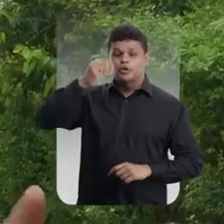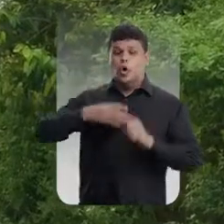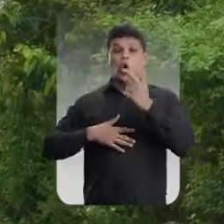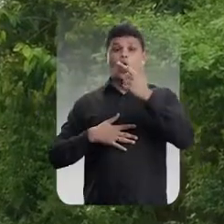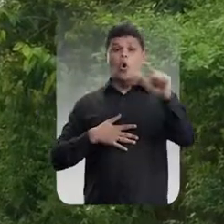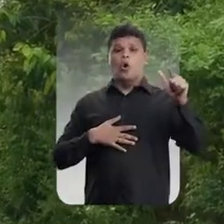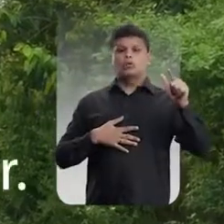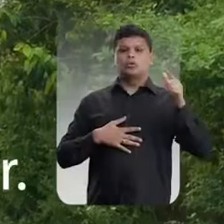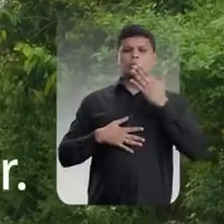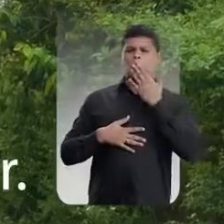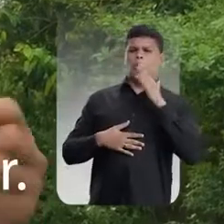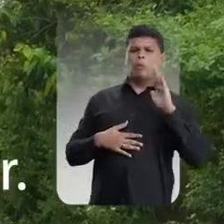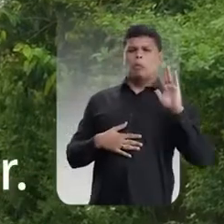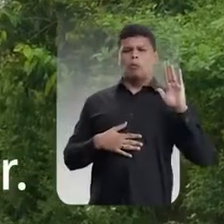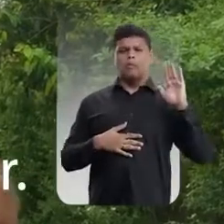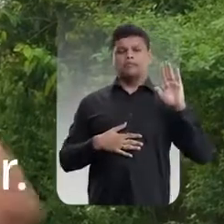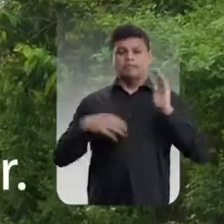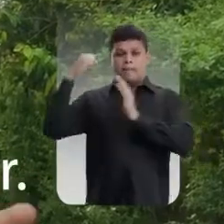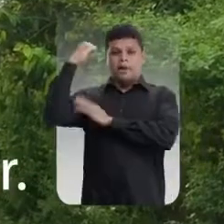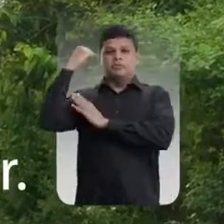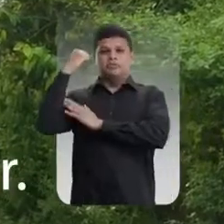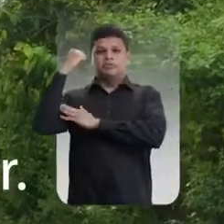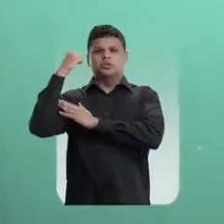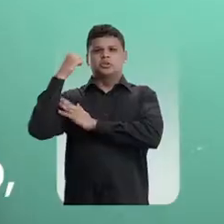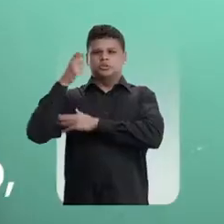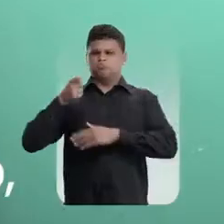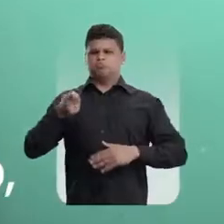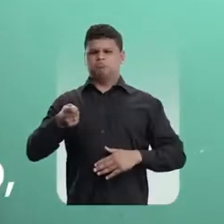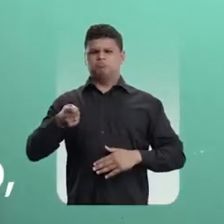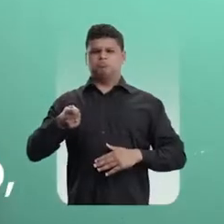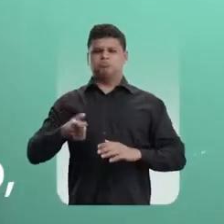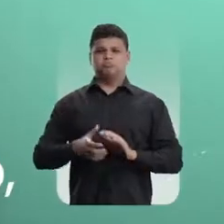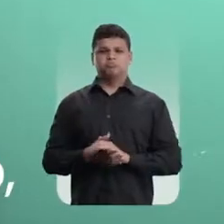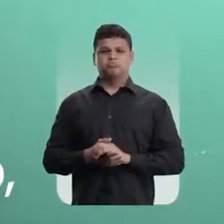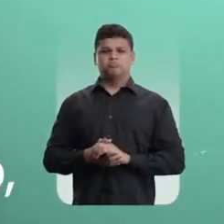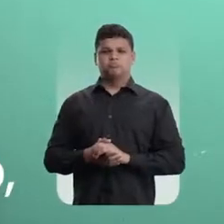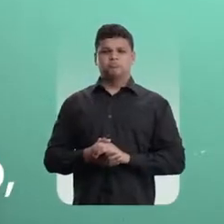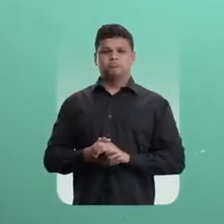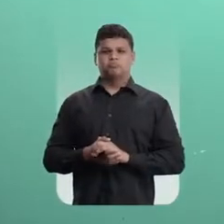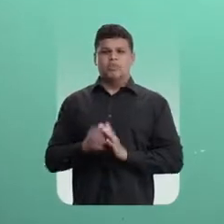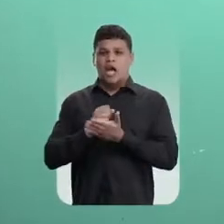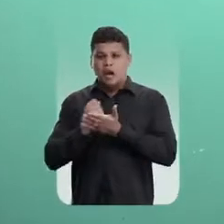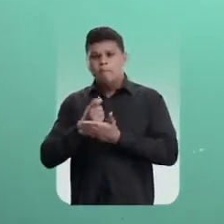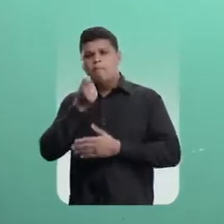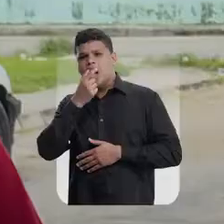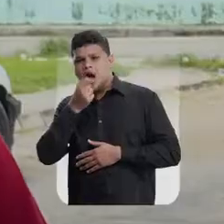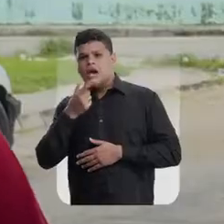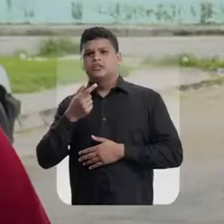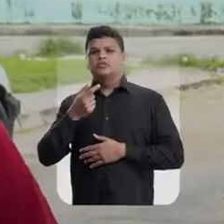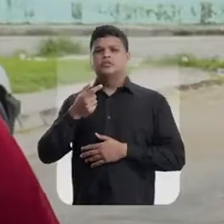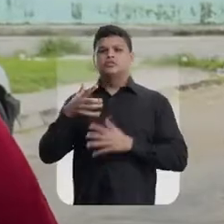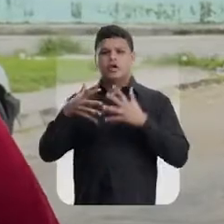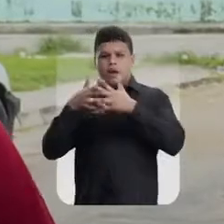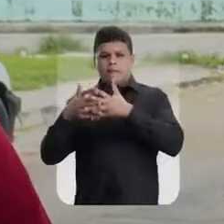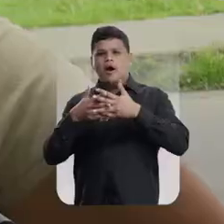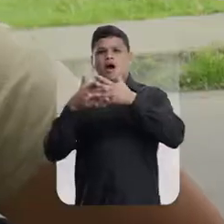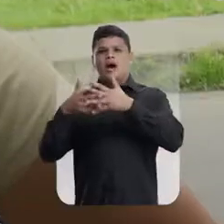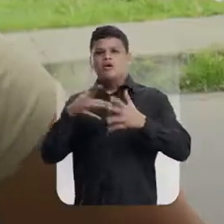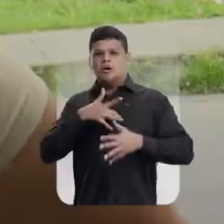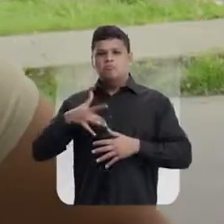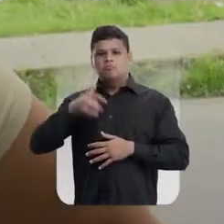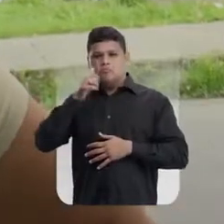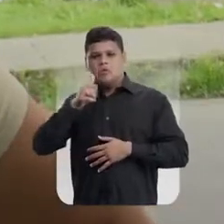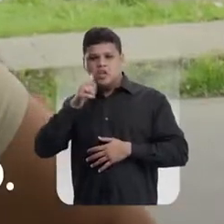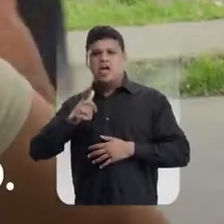outros prometem, mas o negão faz a coisa funcionar. Com amazonino não falta remédio, não falta carreta. A gente tem atendimento. É